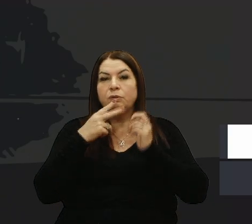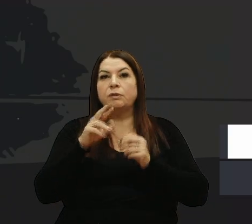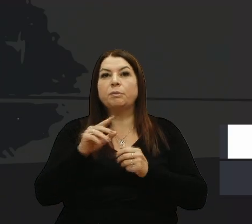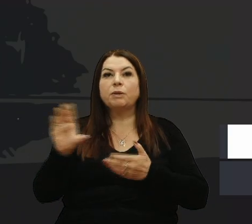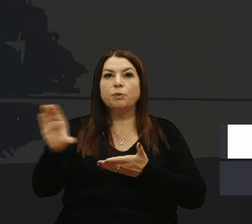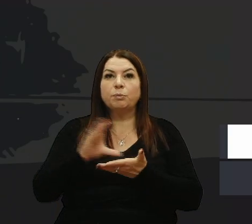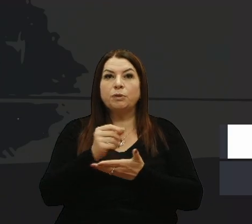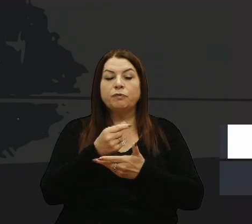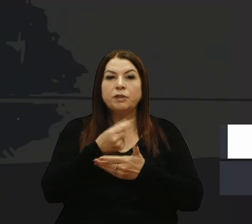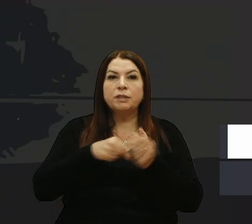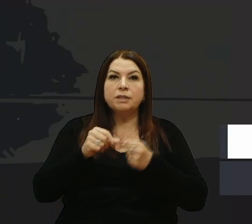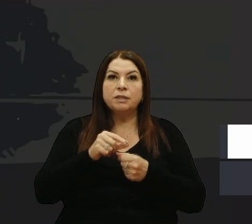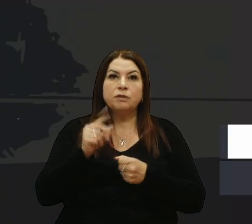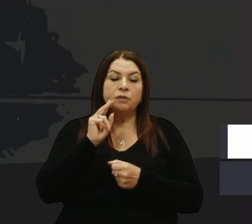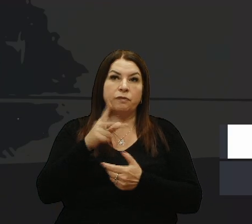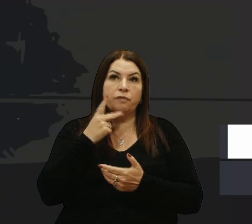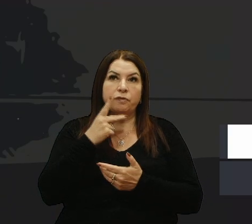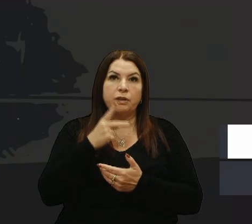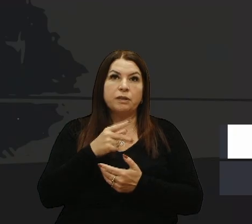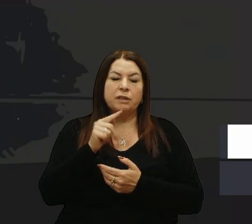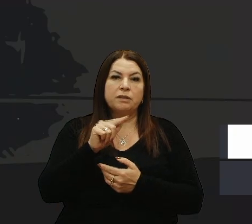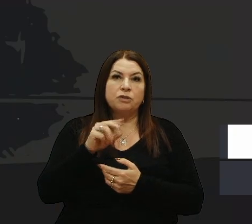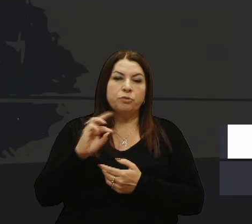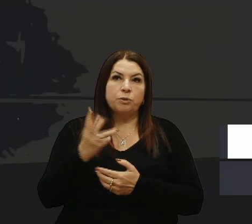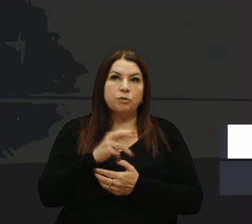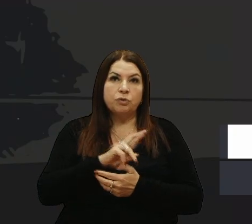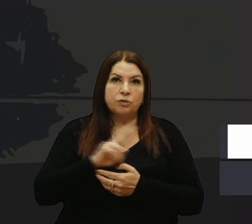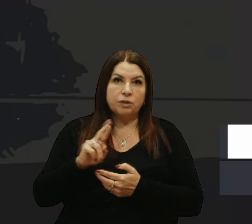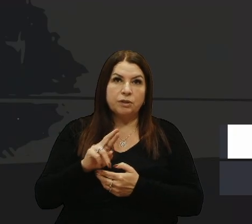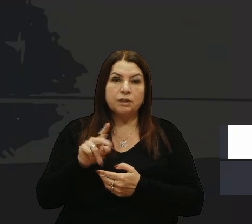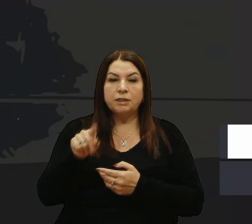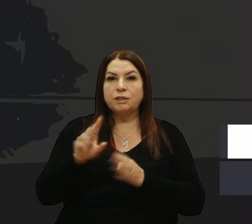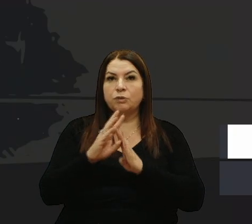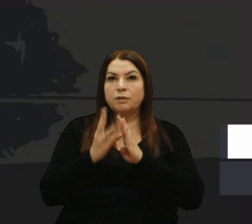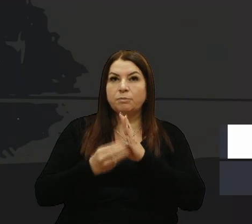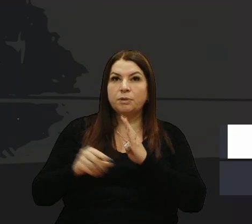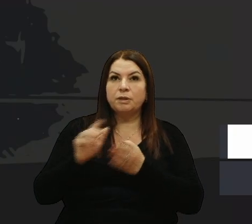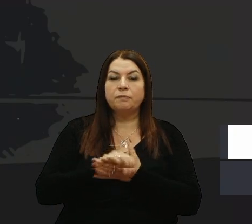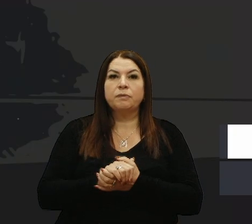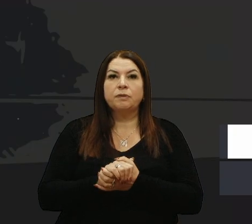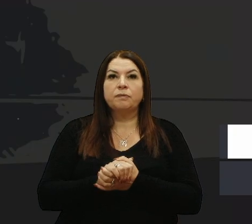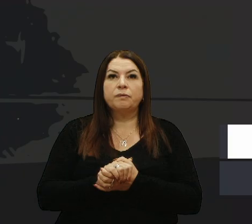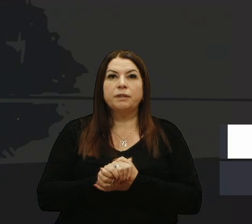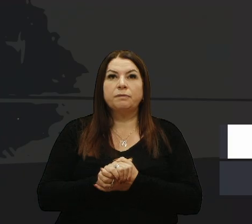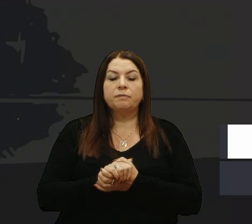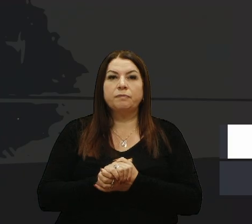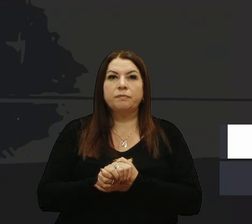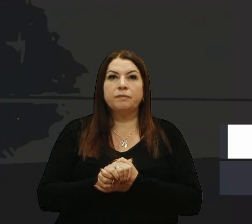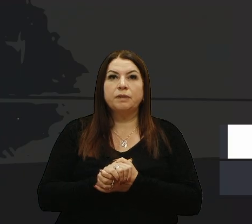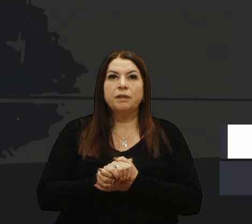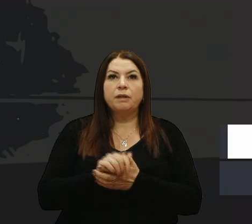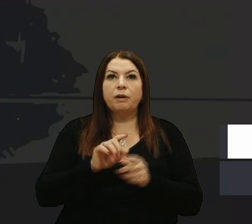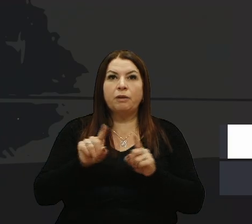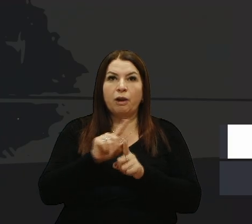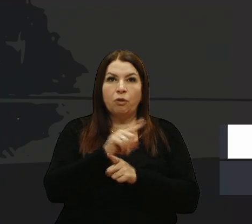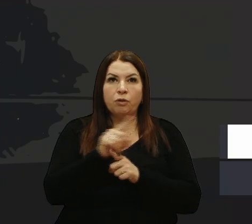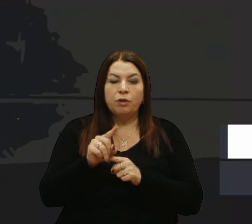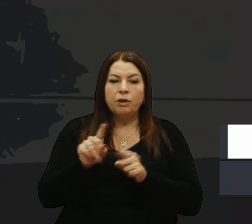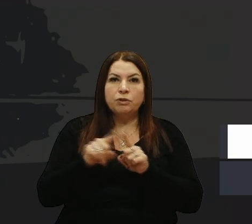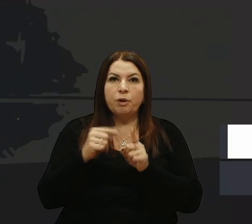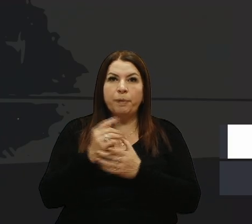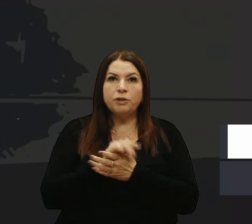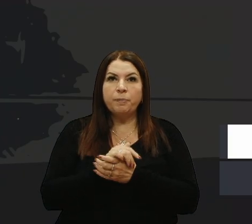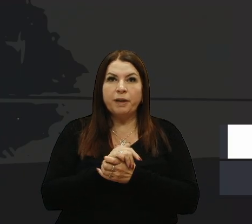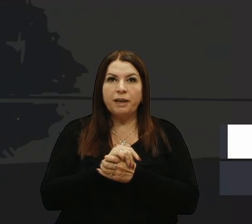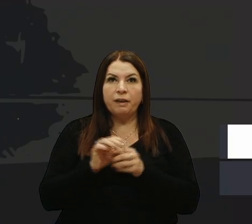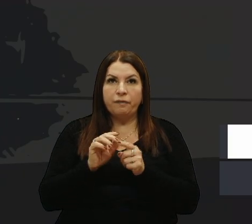repasse financeiro de que se trata os 7 milhões de reais vindos do SAMAI são destinados